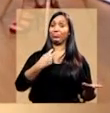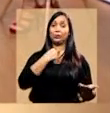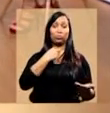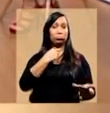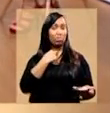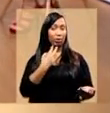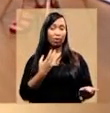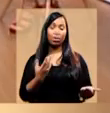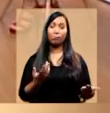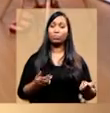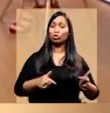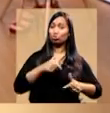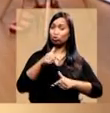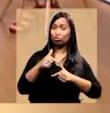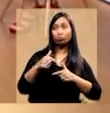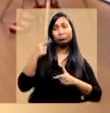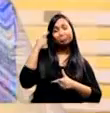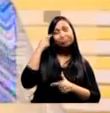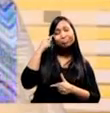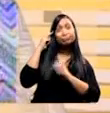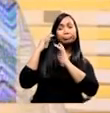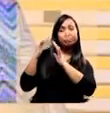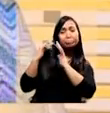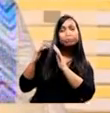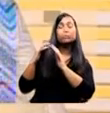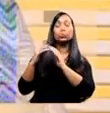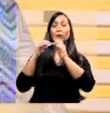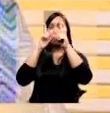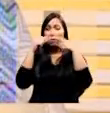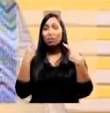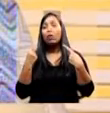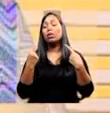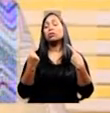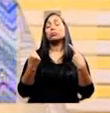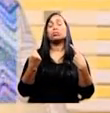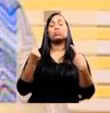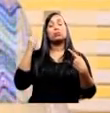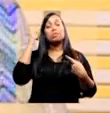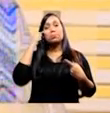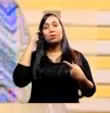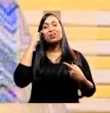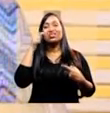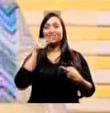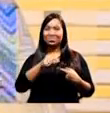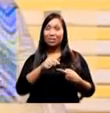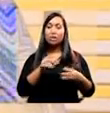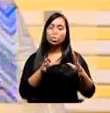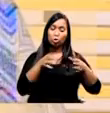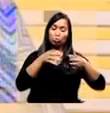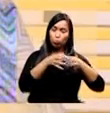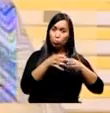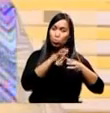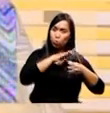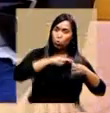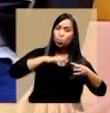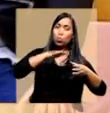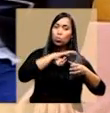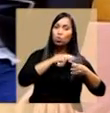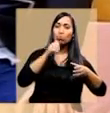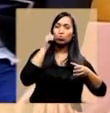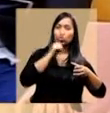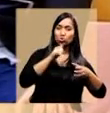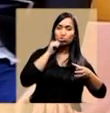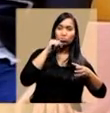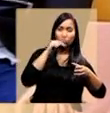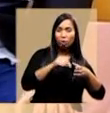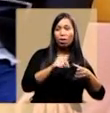para a gente trabalhar e refletir sobre violência sem pensar nesse recorte de gênero, de